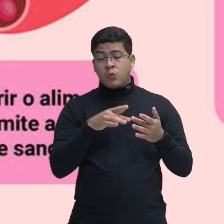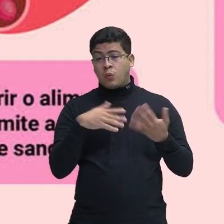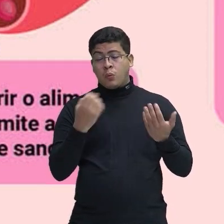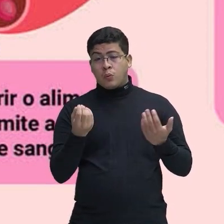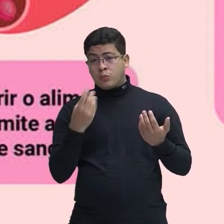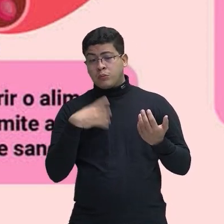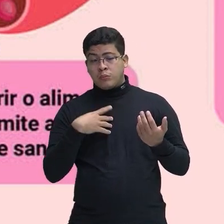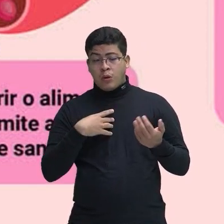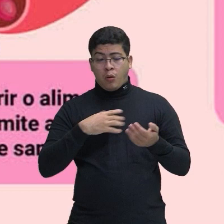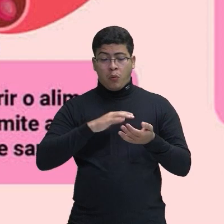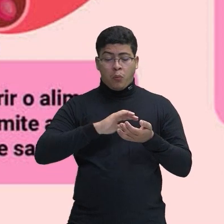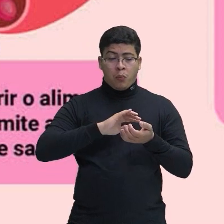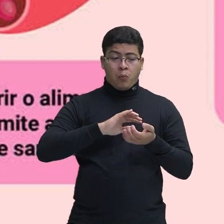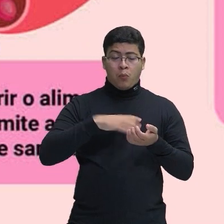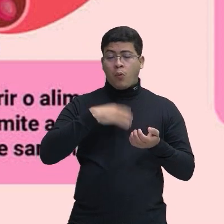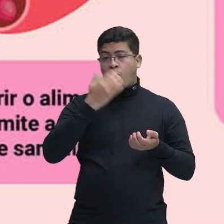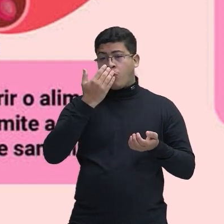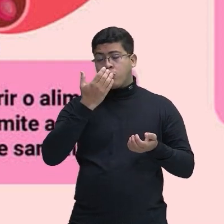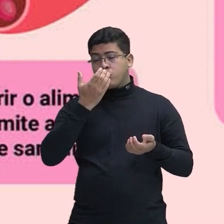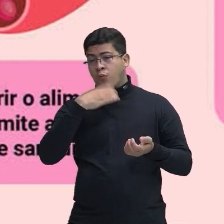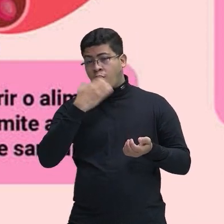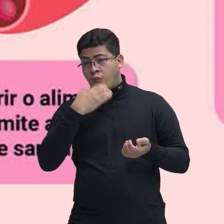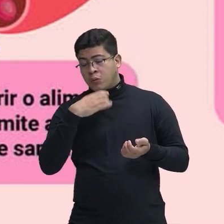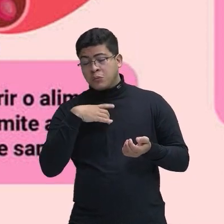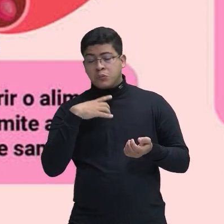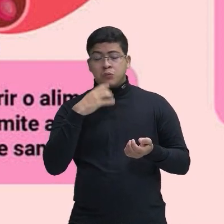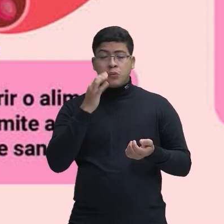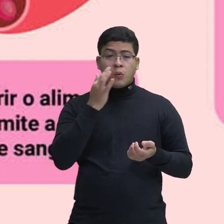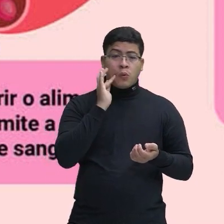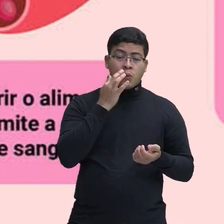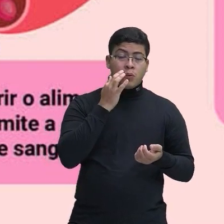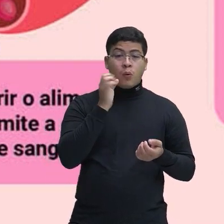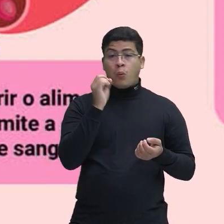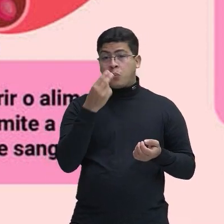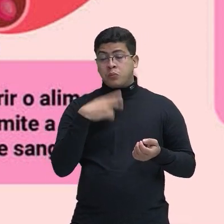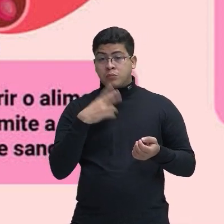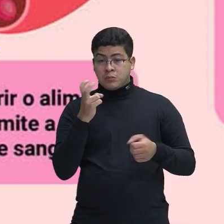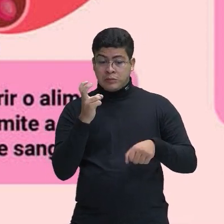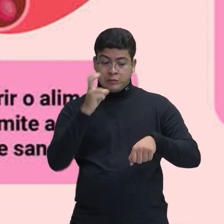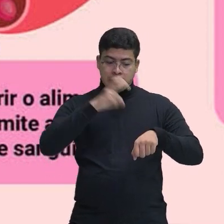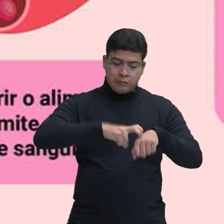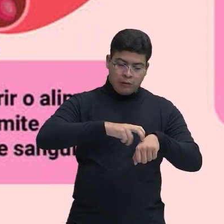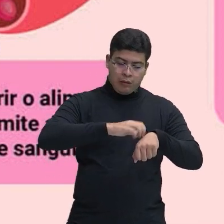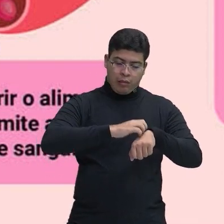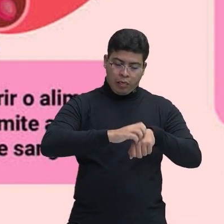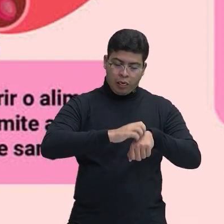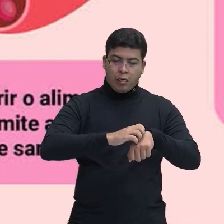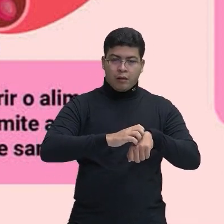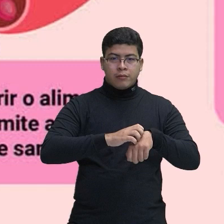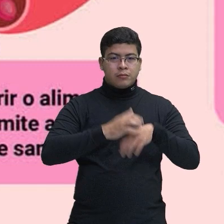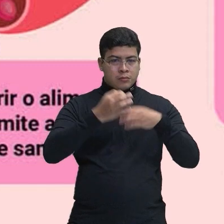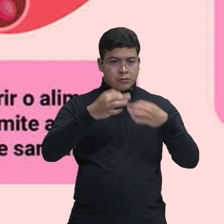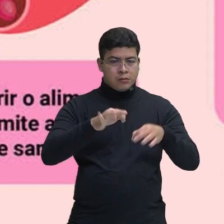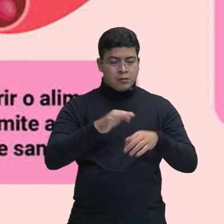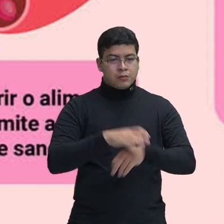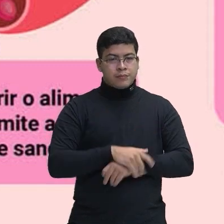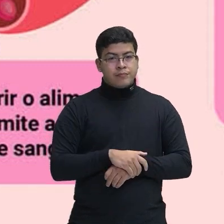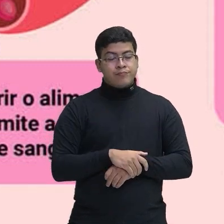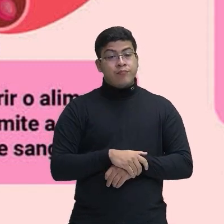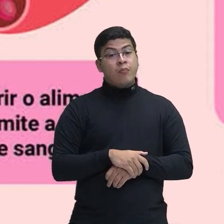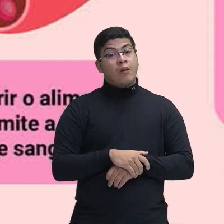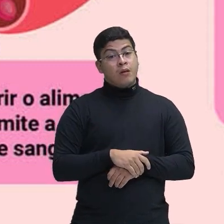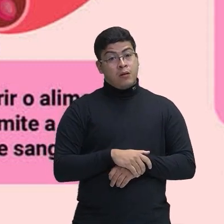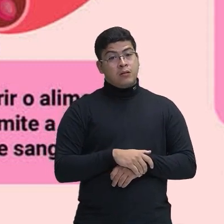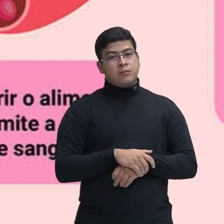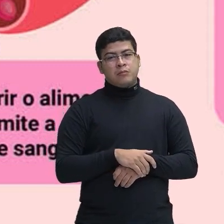ingestão de alimentos ou quando o inseto defeca na pele enquanto pica essa pessoa. Né? Então, ela coçou ali